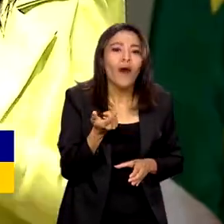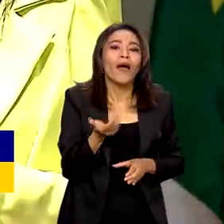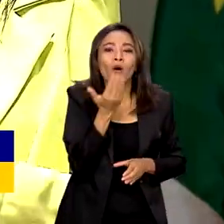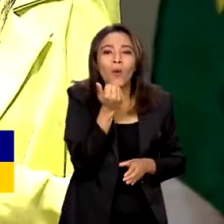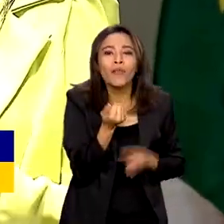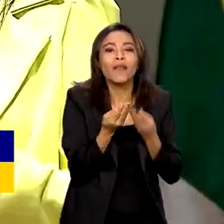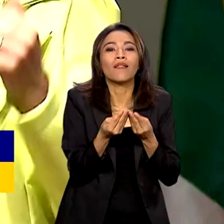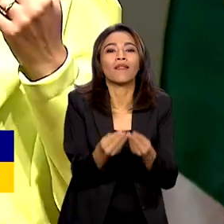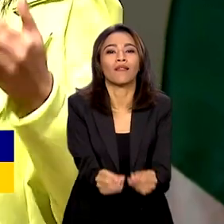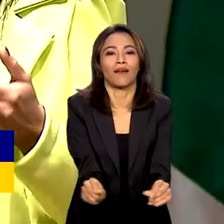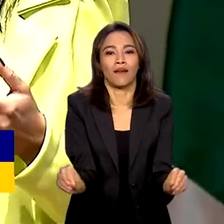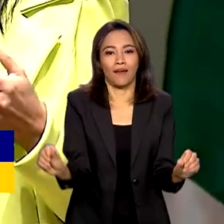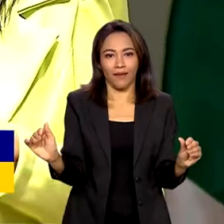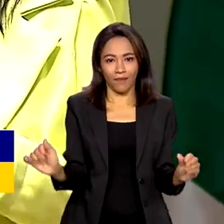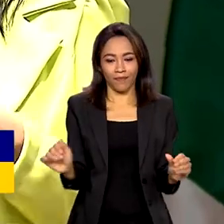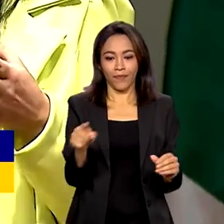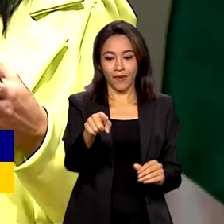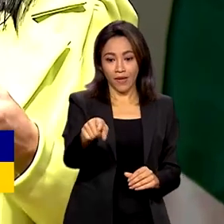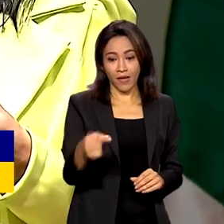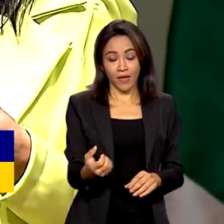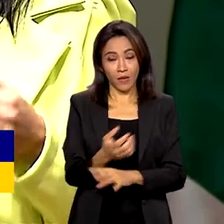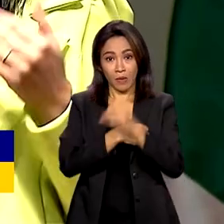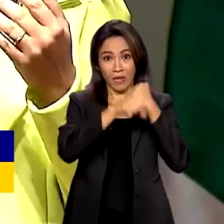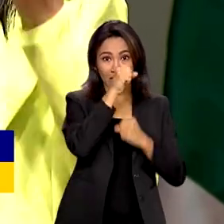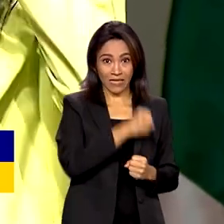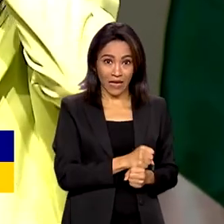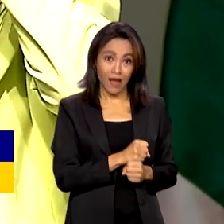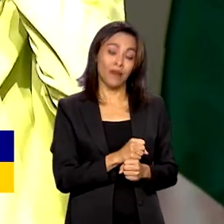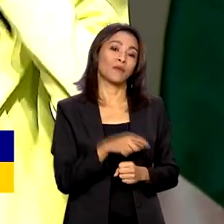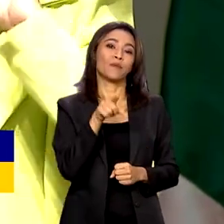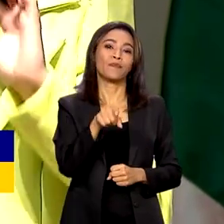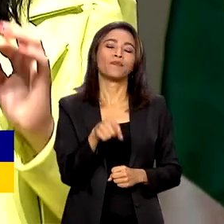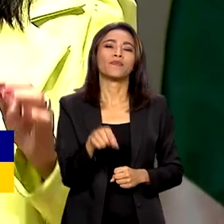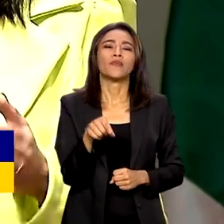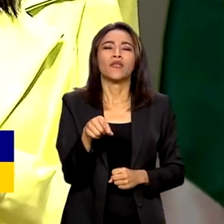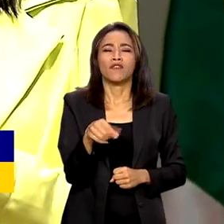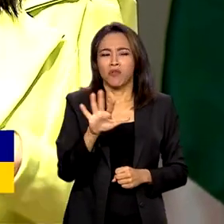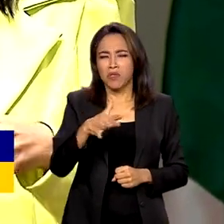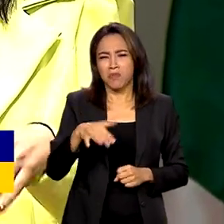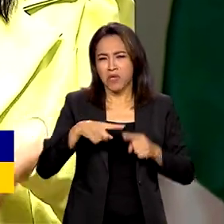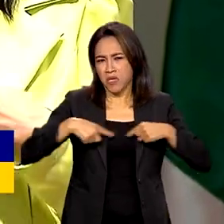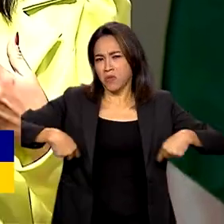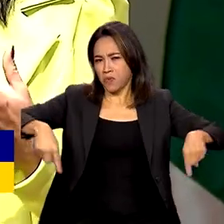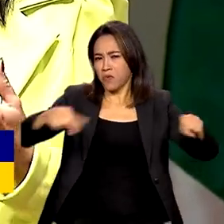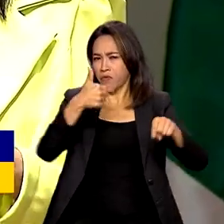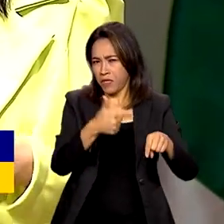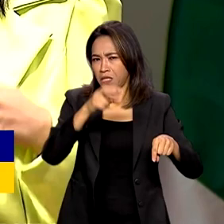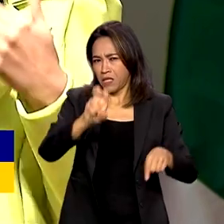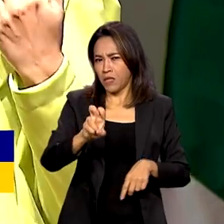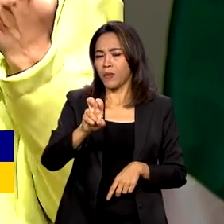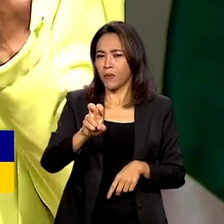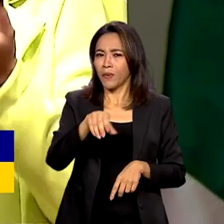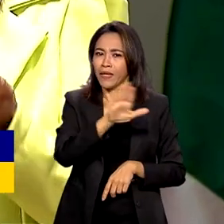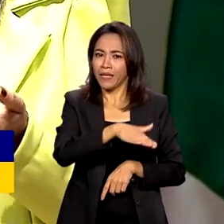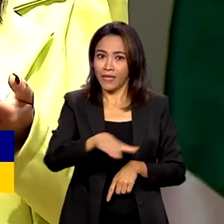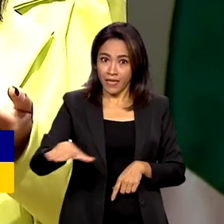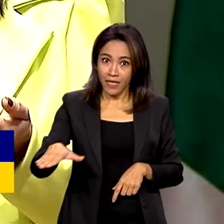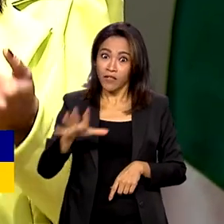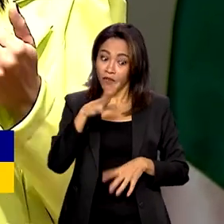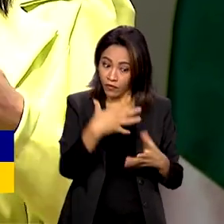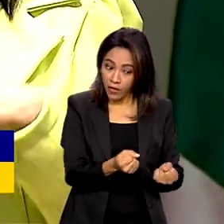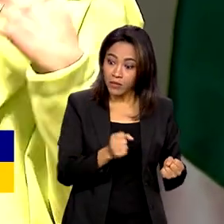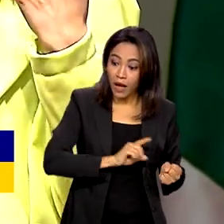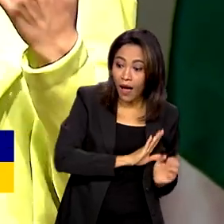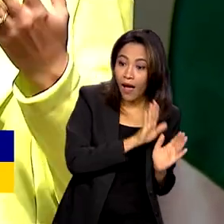terra 5 em torno de 25 crianças e me desenvolvemos várias ações Fomos até as propriedades